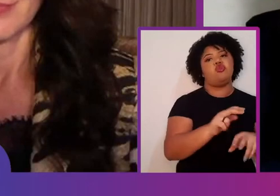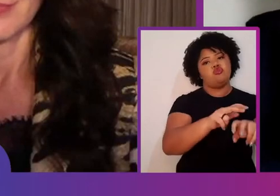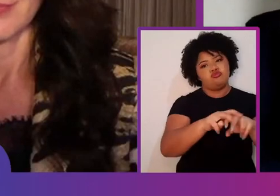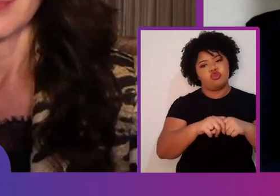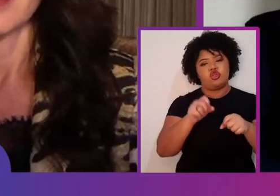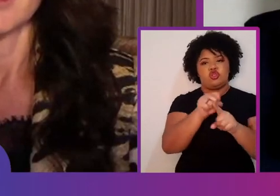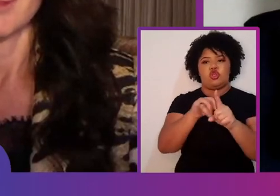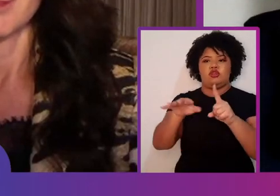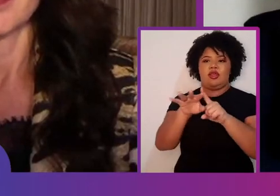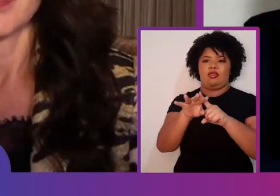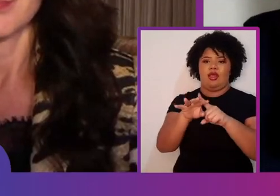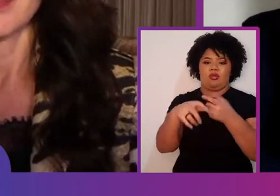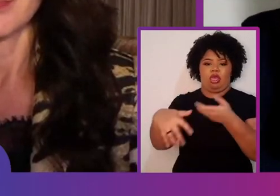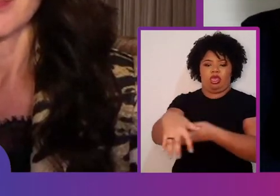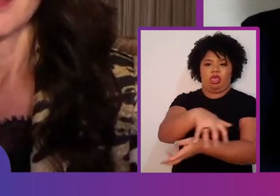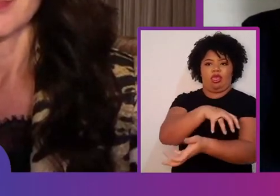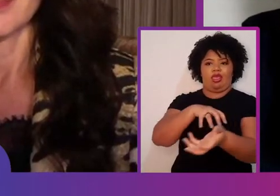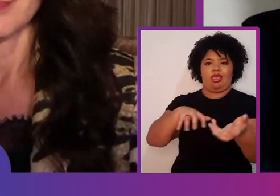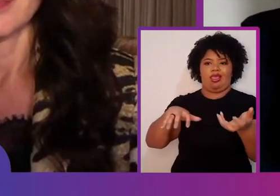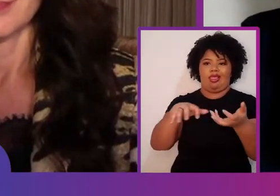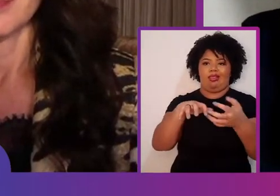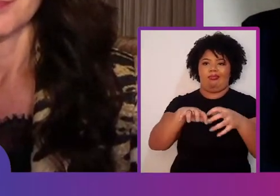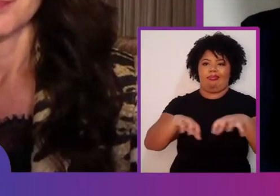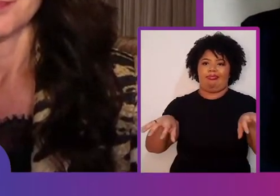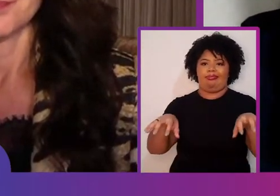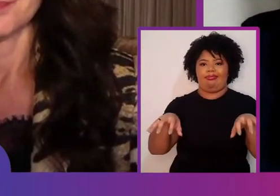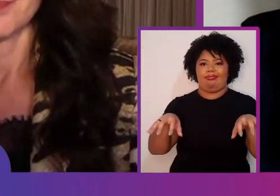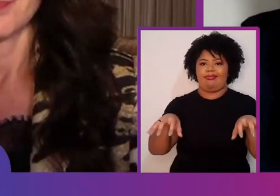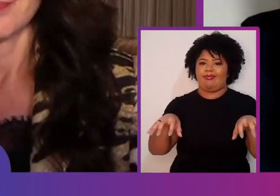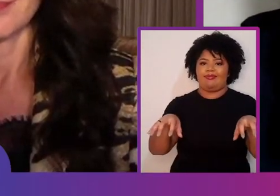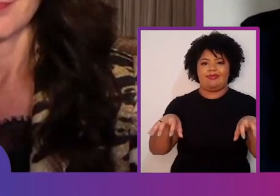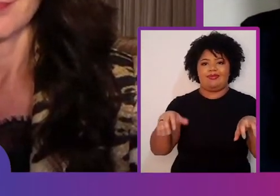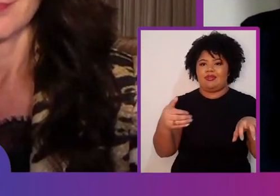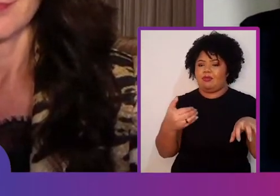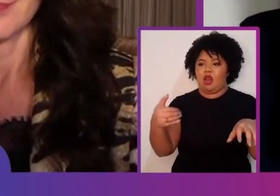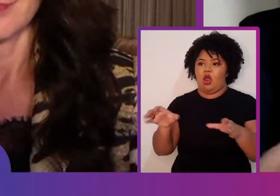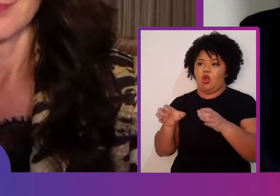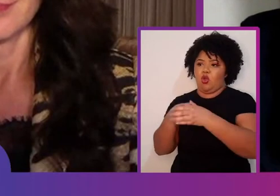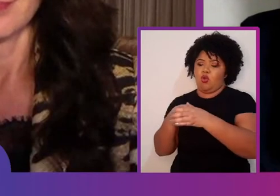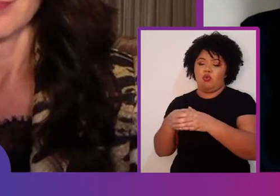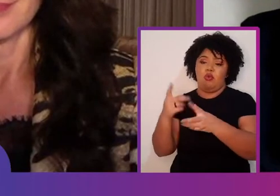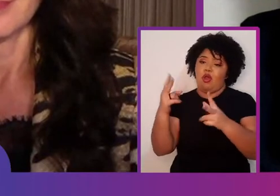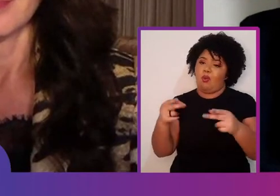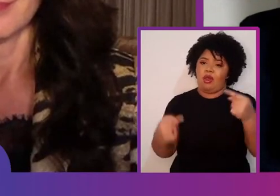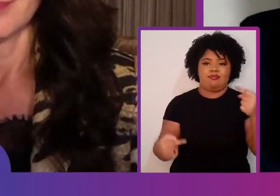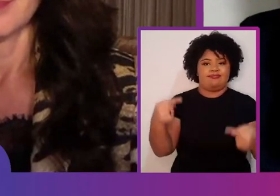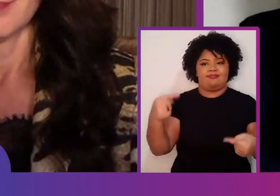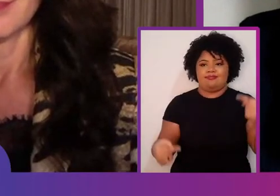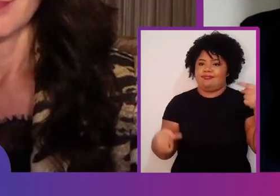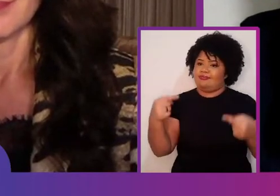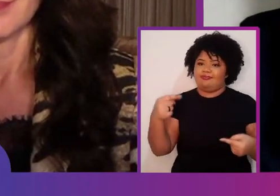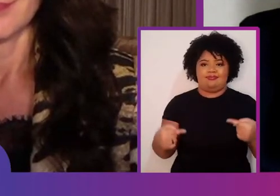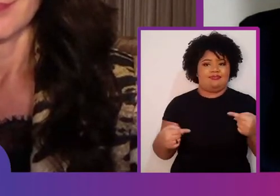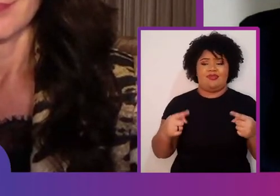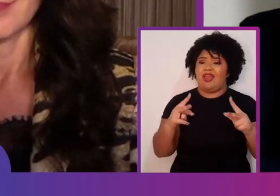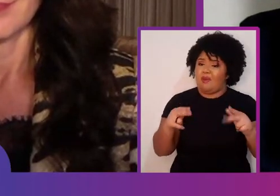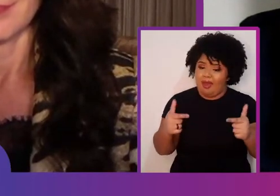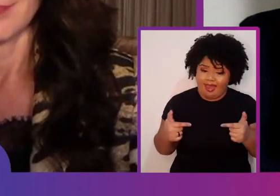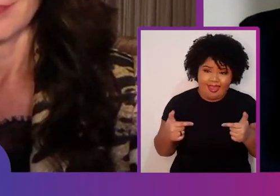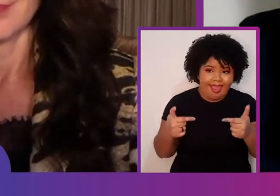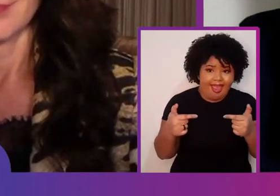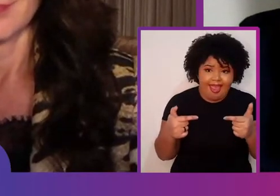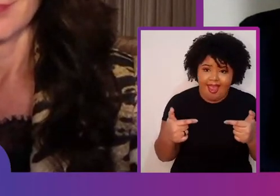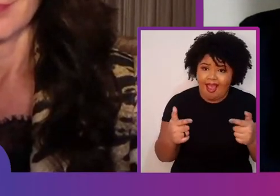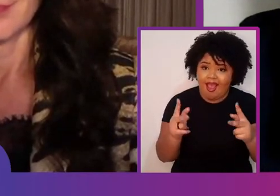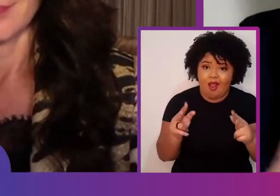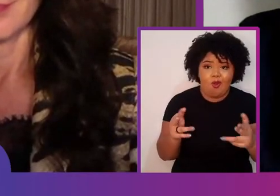Neste momento não existe mais sociedade. A gente está polarizado como grupos que estão em guerra. Isso é quase que uma guerra civil sem